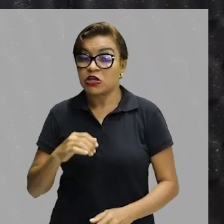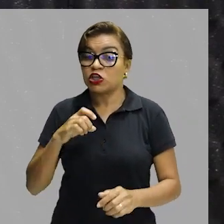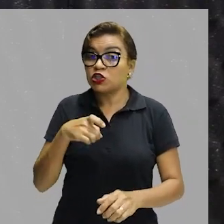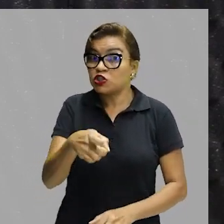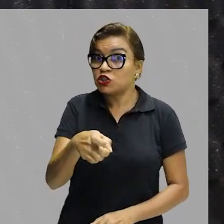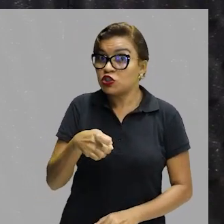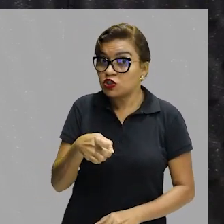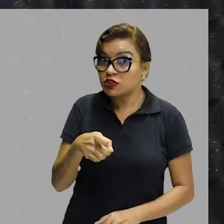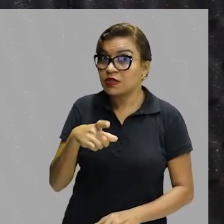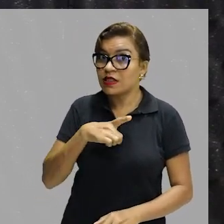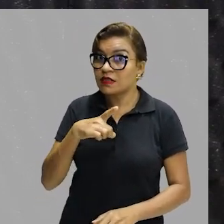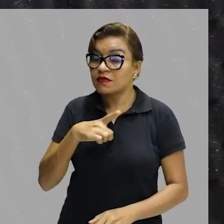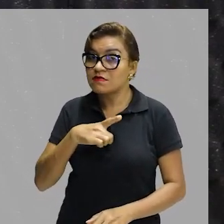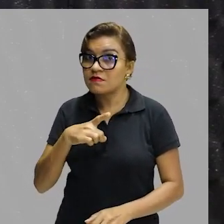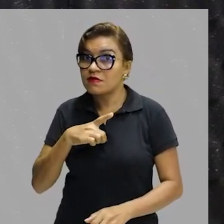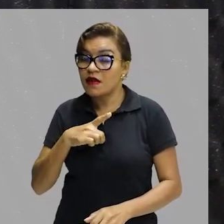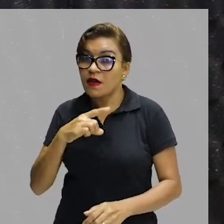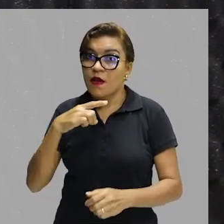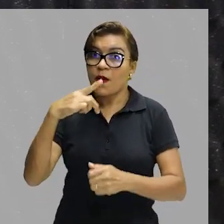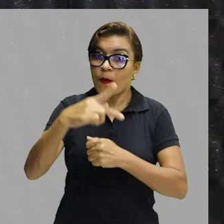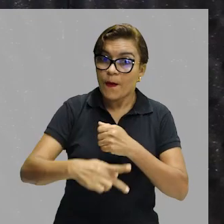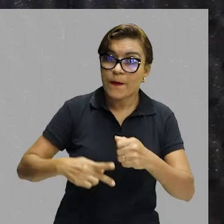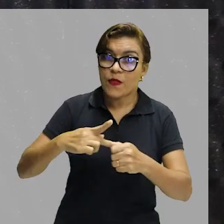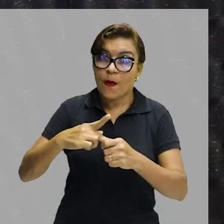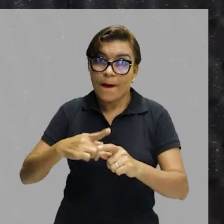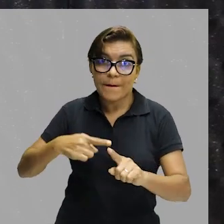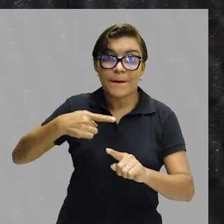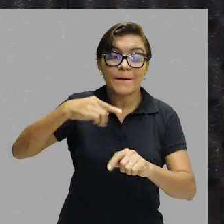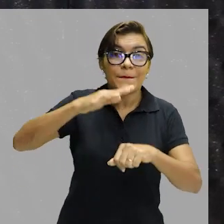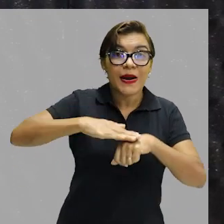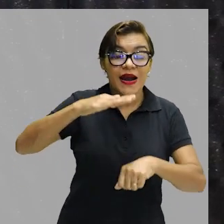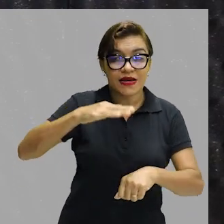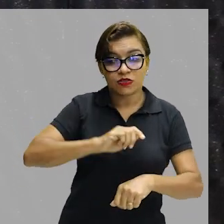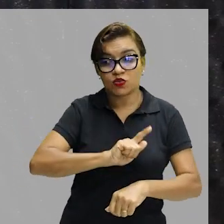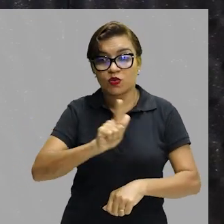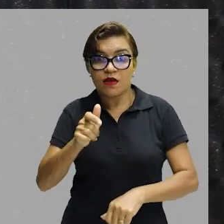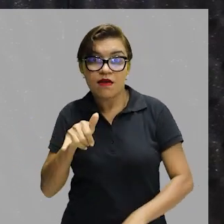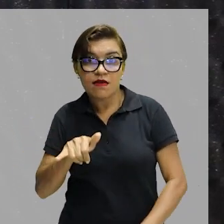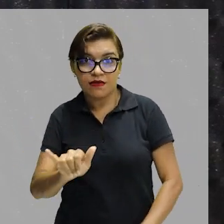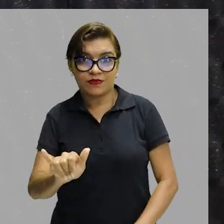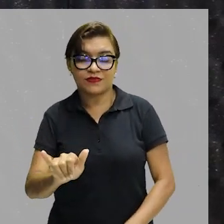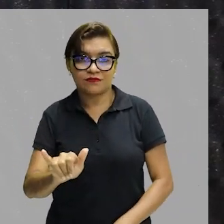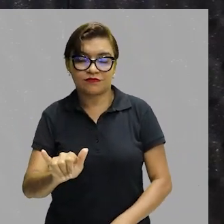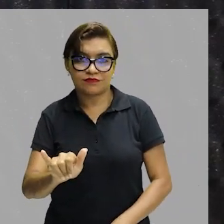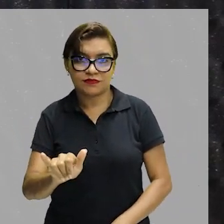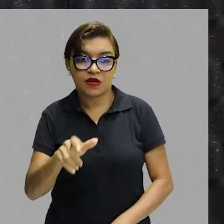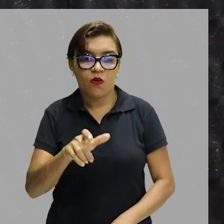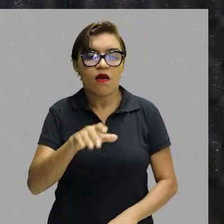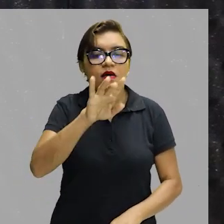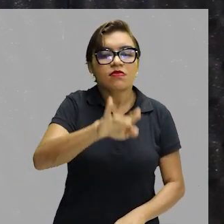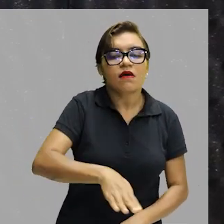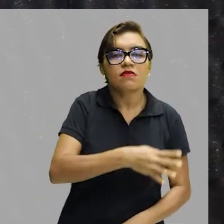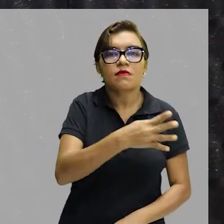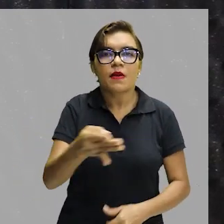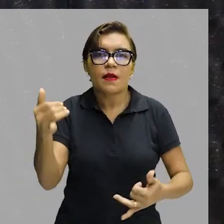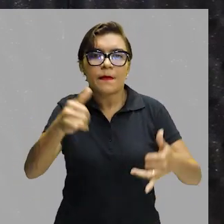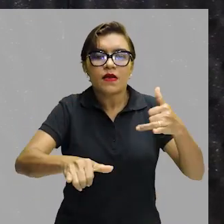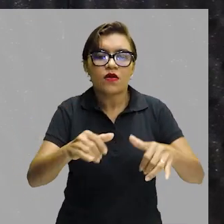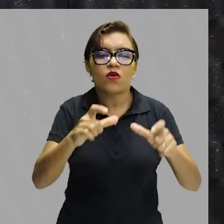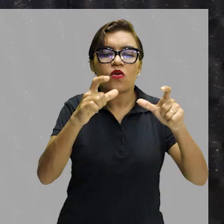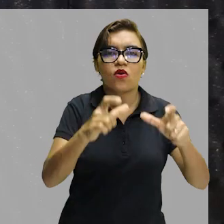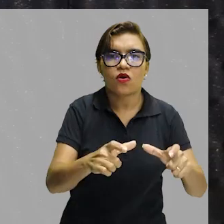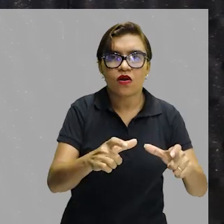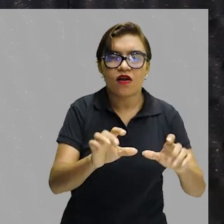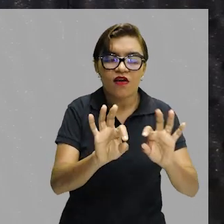próton a mais do que Y, então, na tabela periódica, ele vai estar localizado em uma família à